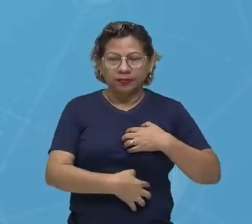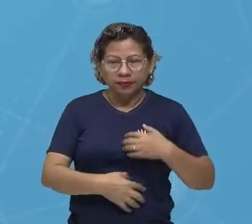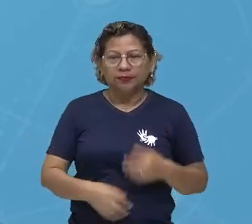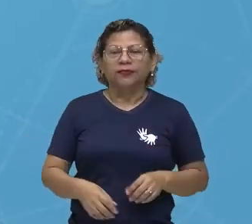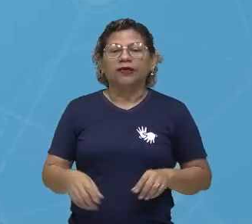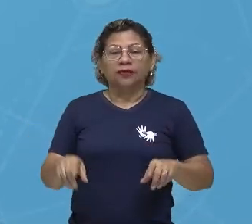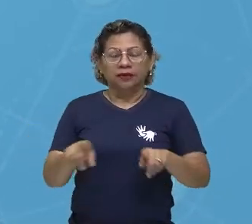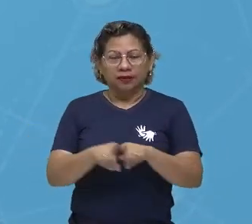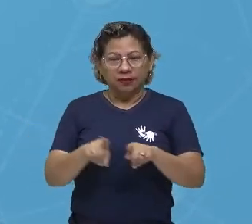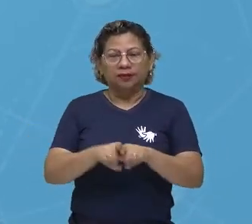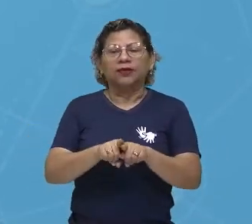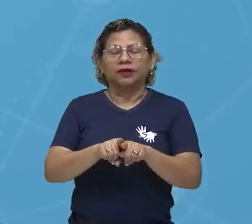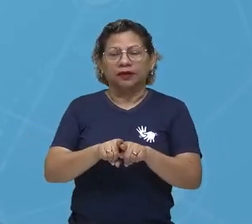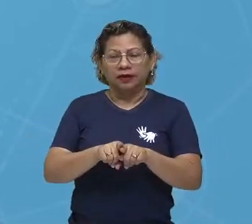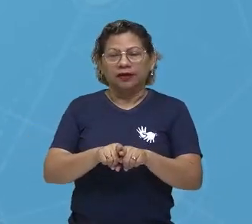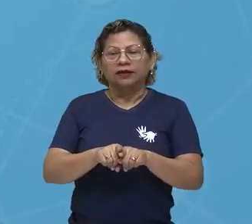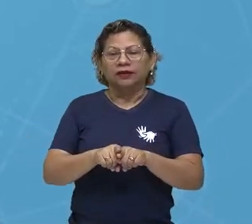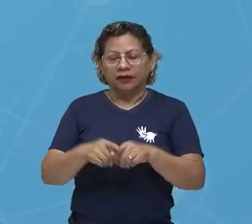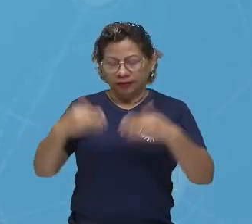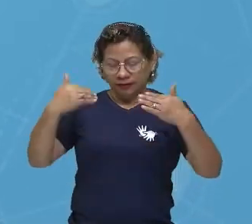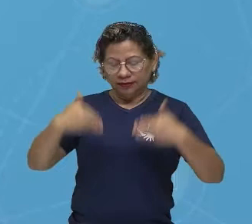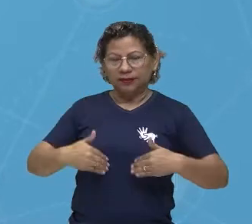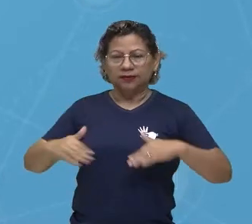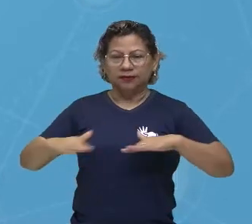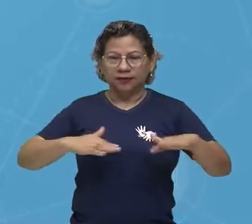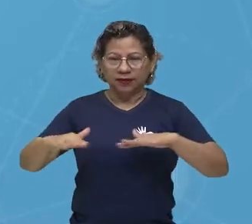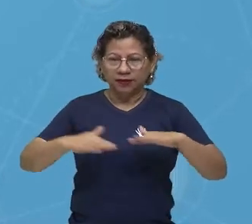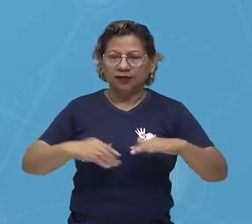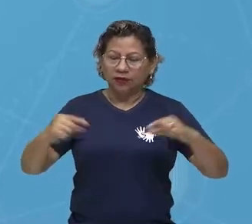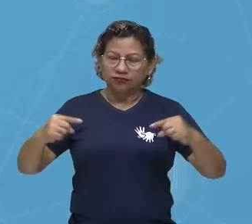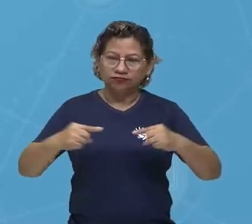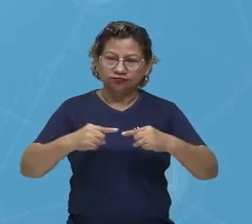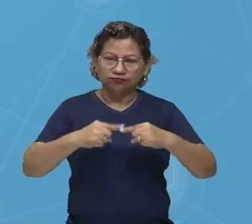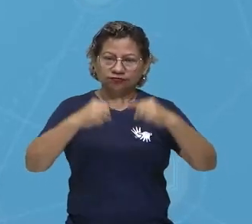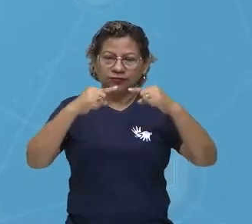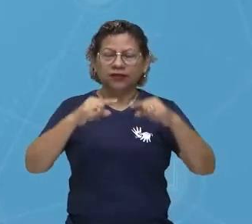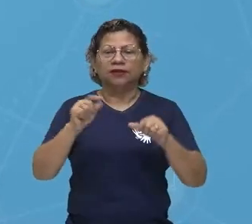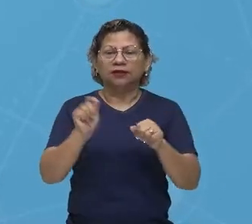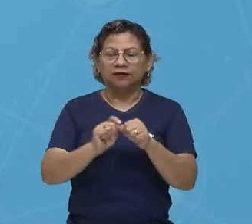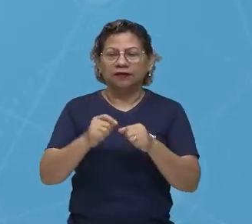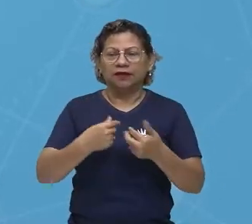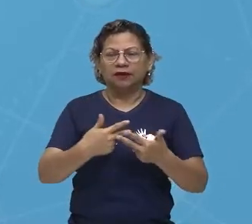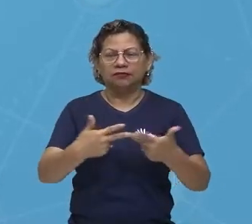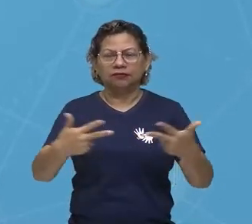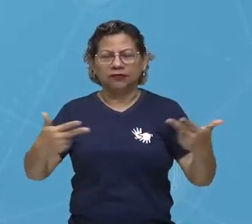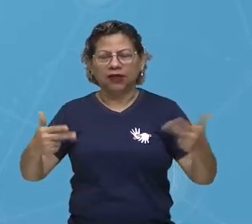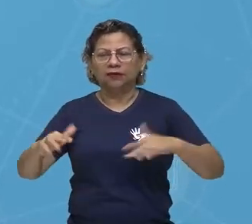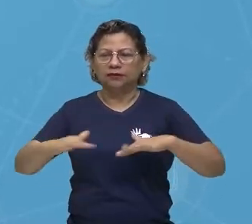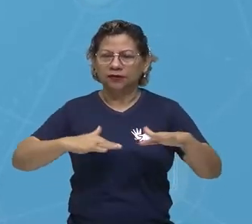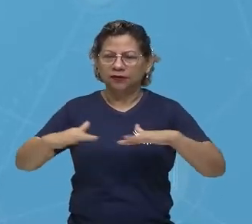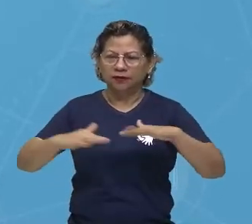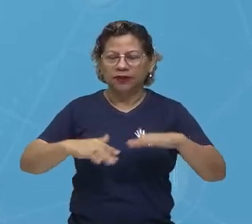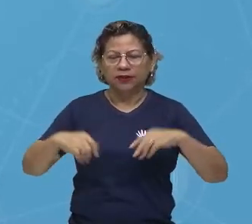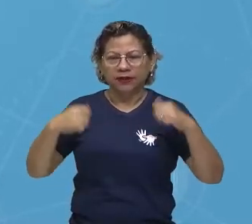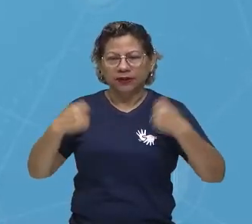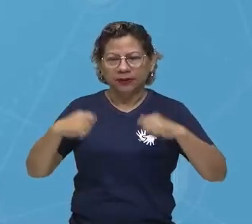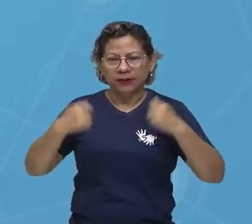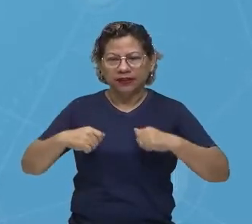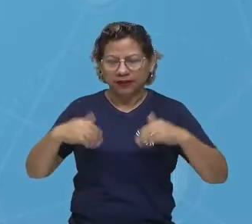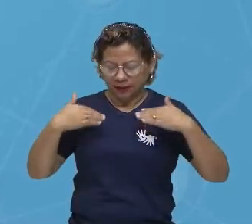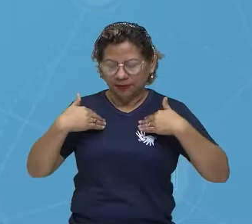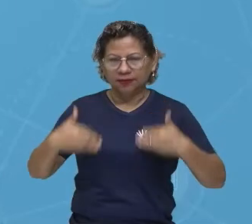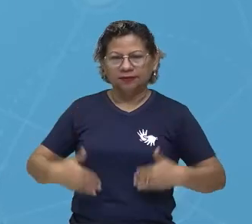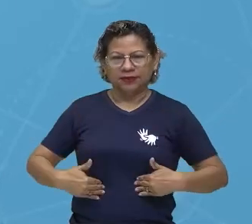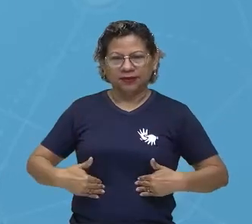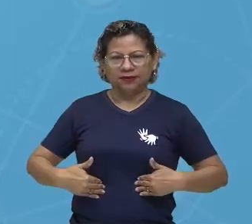muscular né então são sistemas que estão interligados e que realizam diversos movimentos que a gente precisa ir no